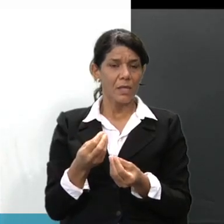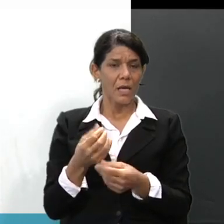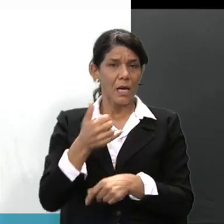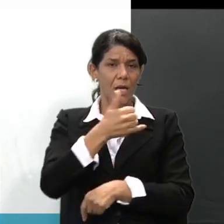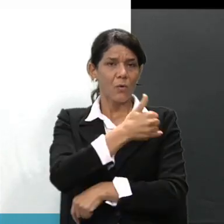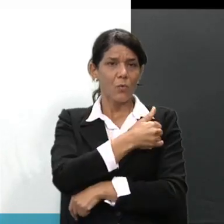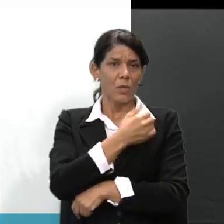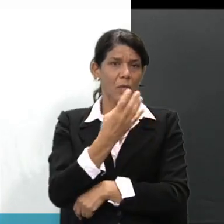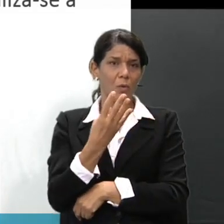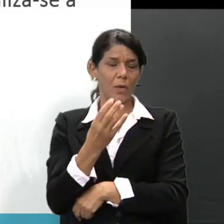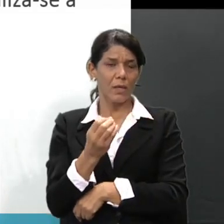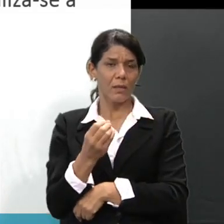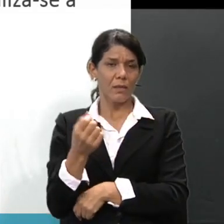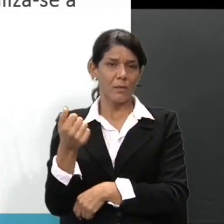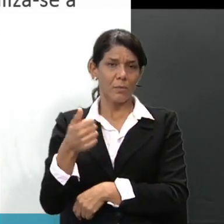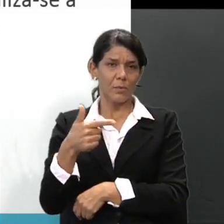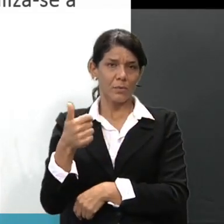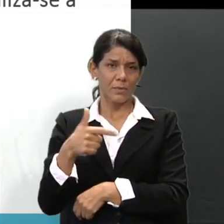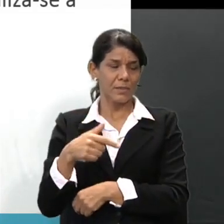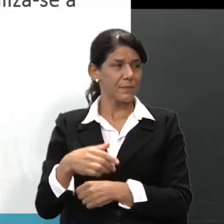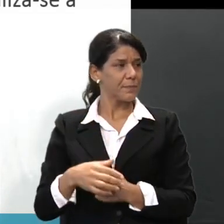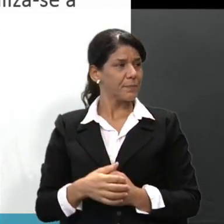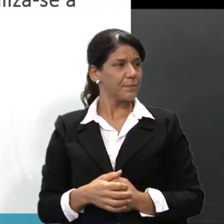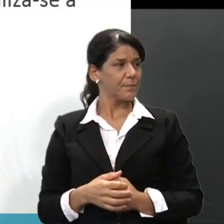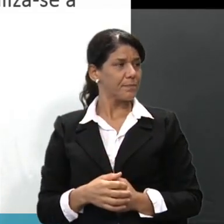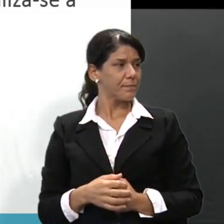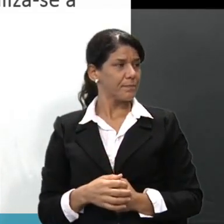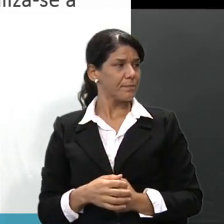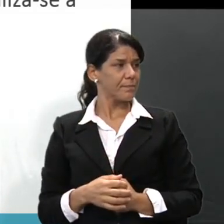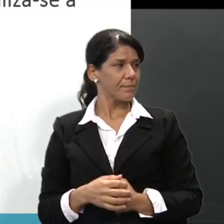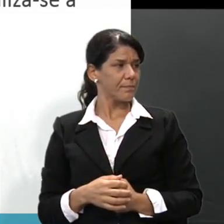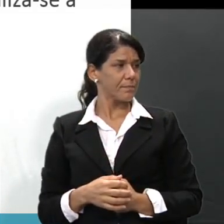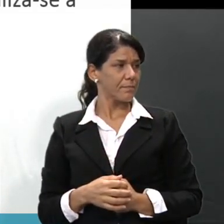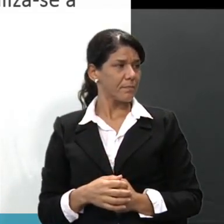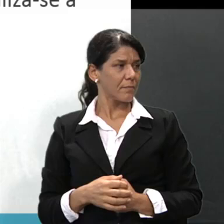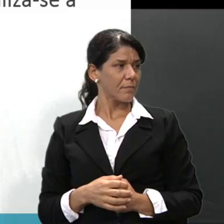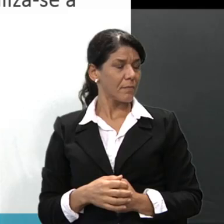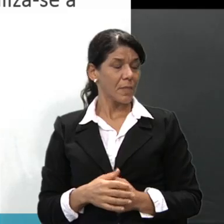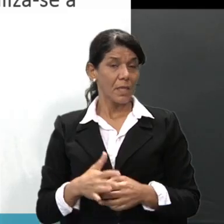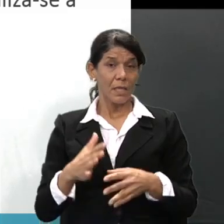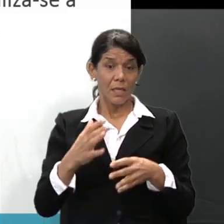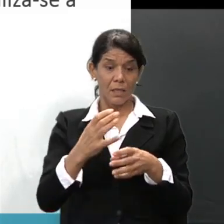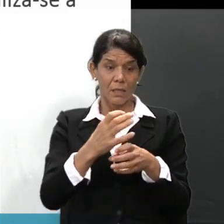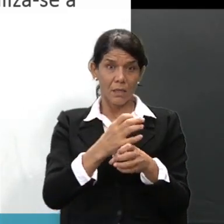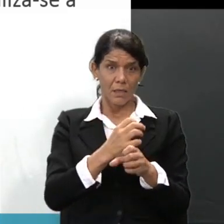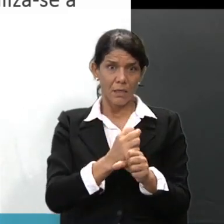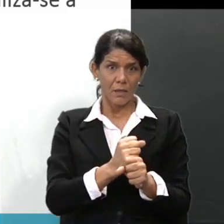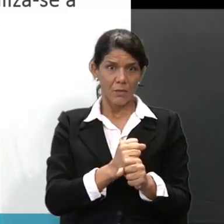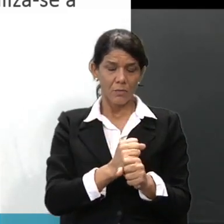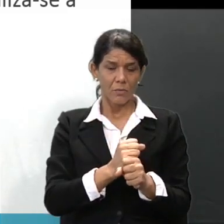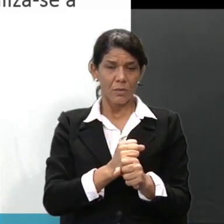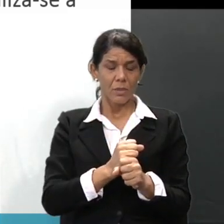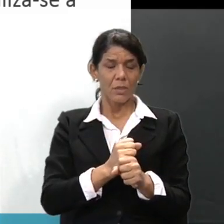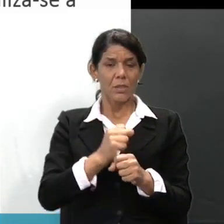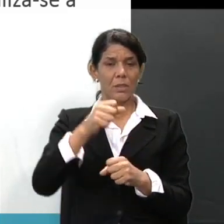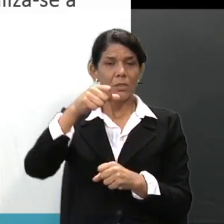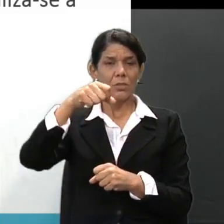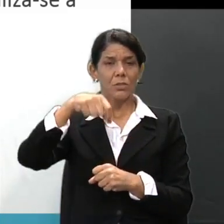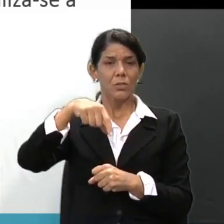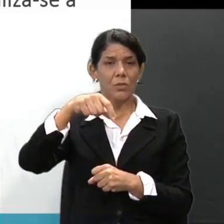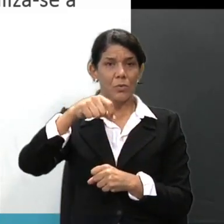agulha 40 por 12. Vamos lá. Cálculo de gotejamento do soro. Para que possamos